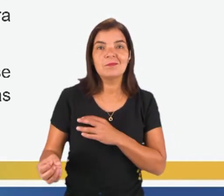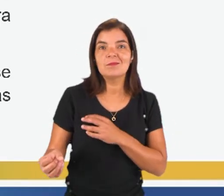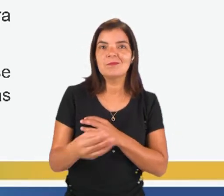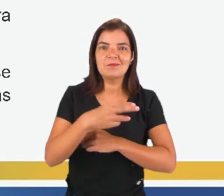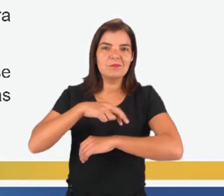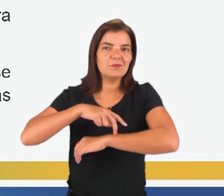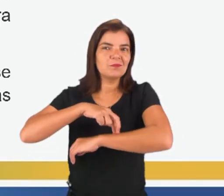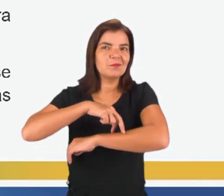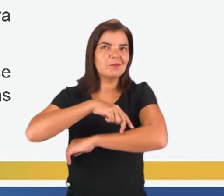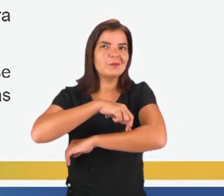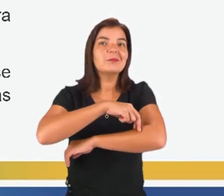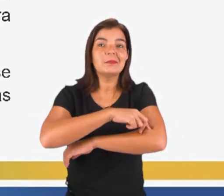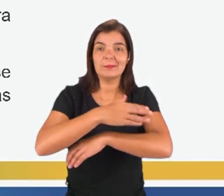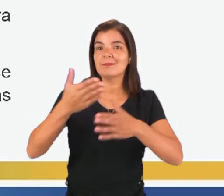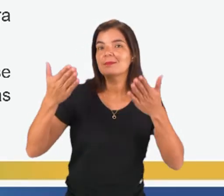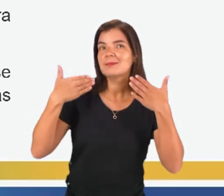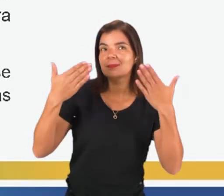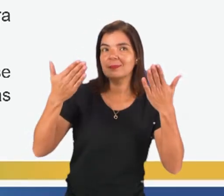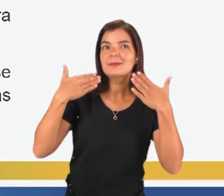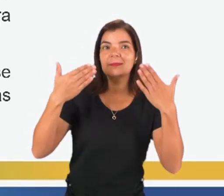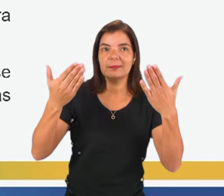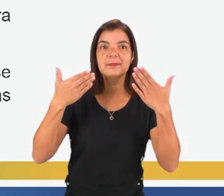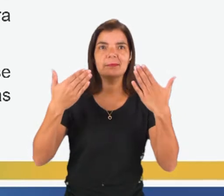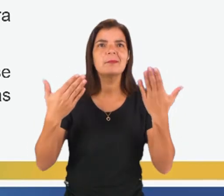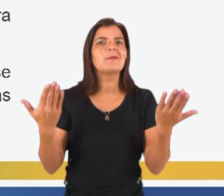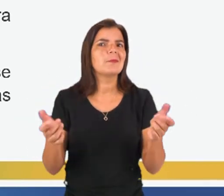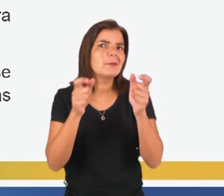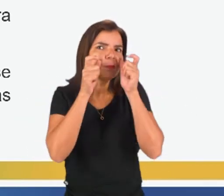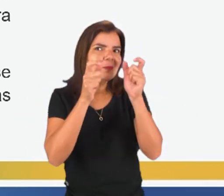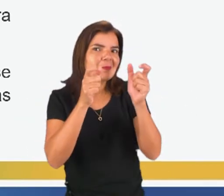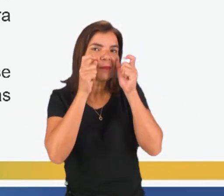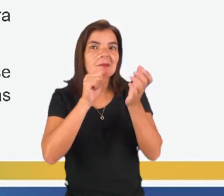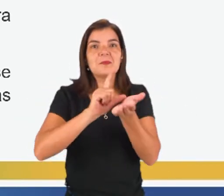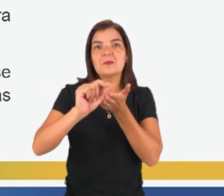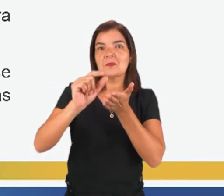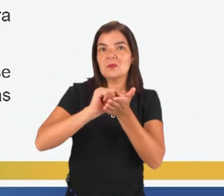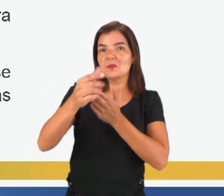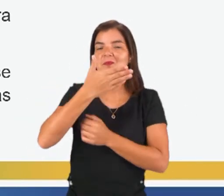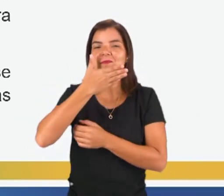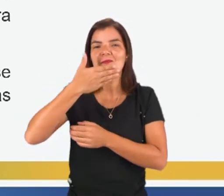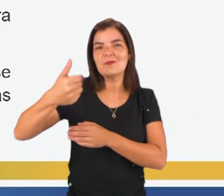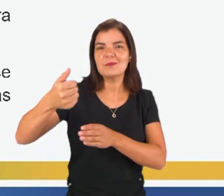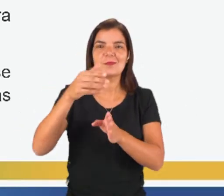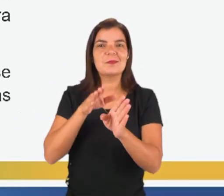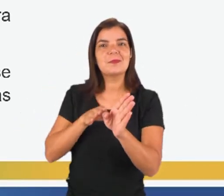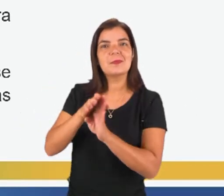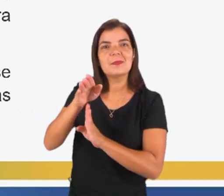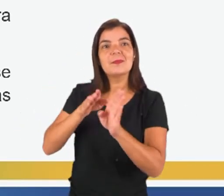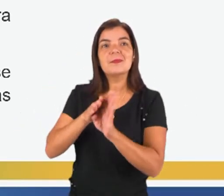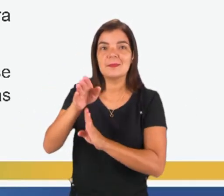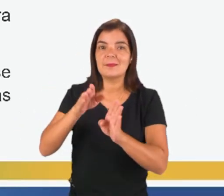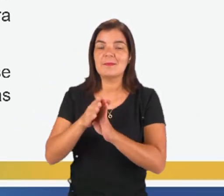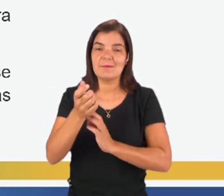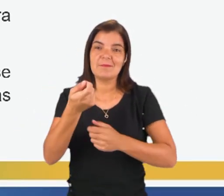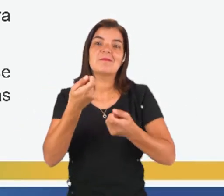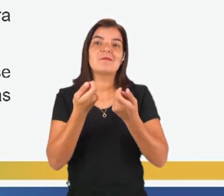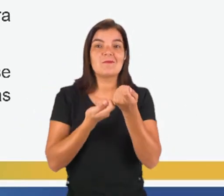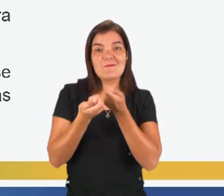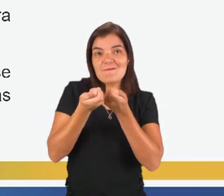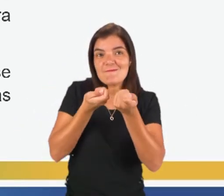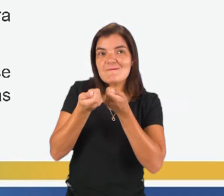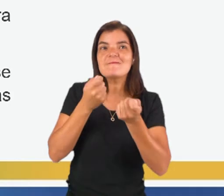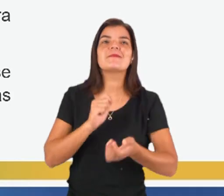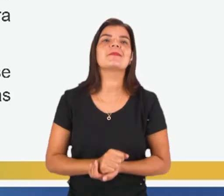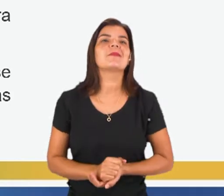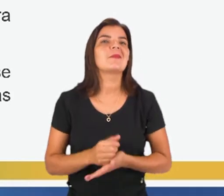perder as novidades sobre a moda nesse verão e ainda ficar alerta no artigo sobre os melhores conselhos para